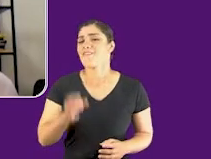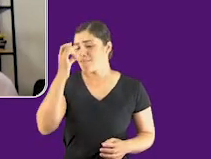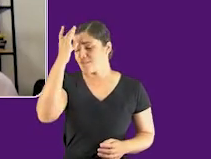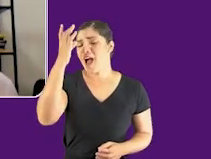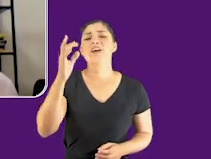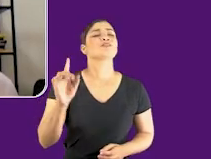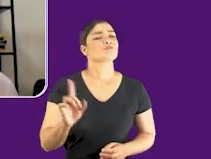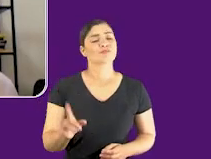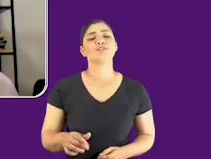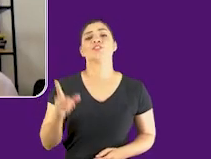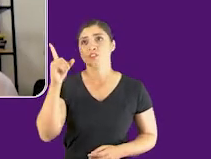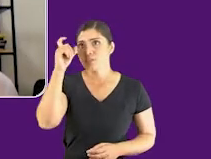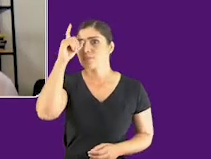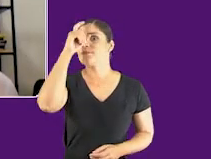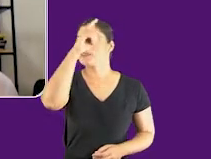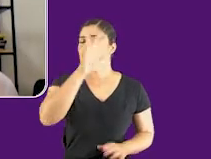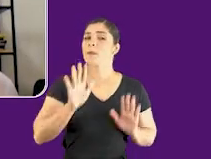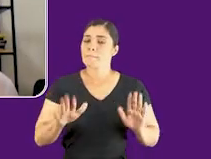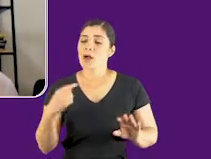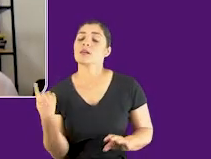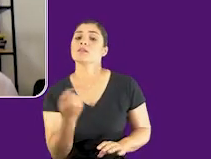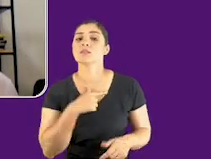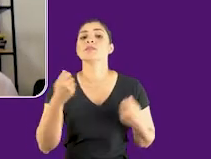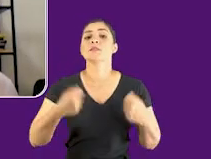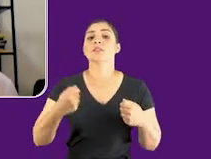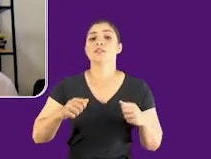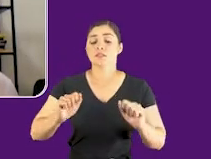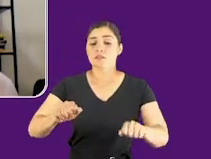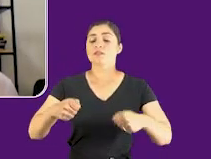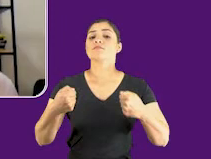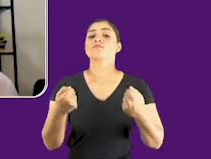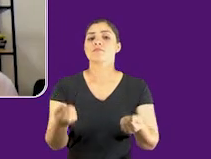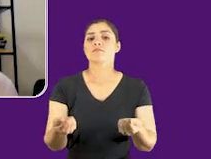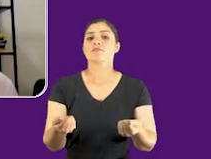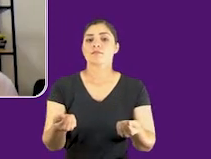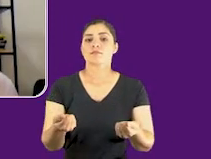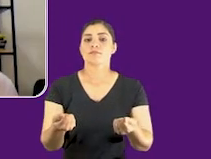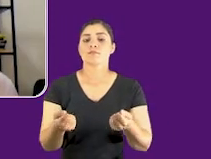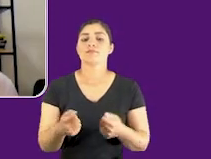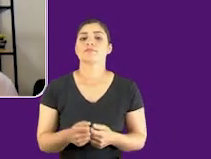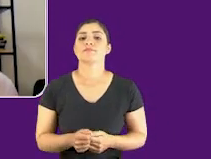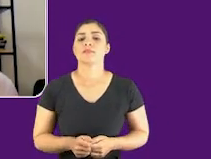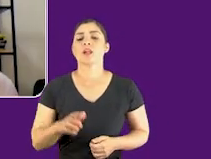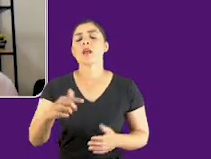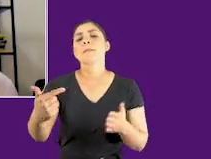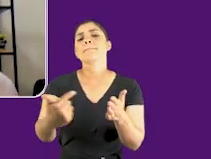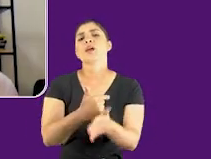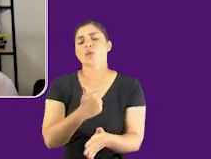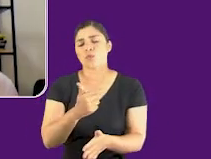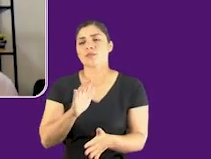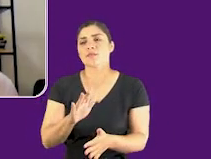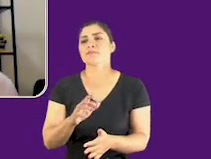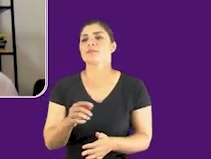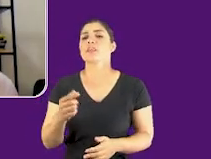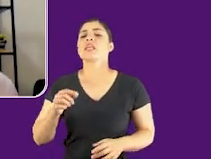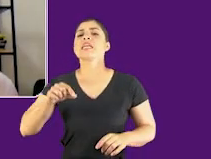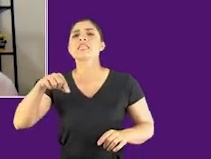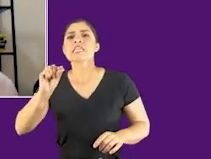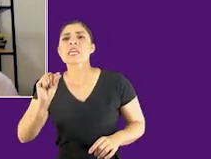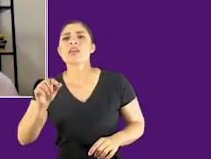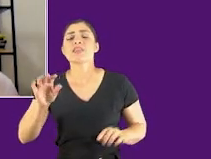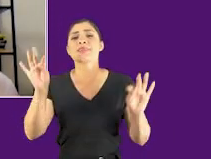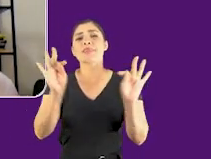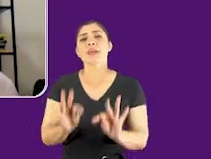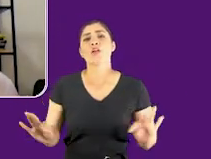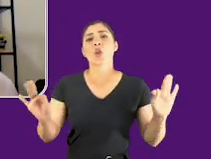tão fácil colocar uma estrutura mais Todos nós temos que fazer um esforço e o nado sobre a tua pergunta que tecnologia vai